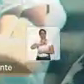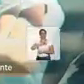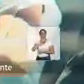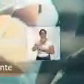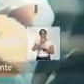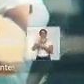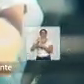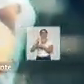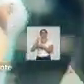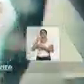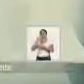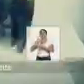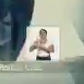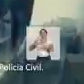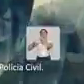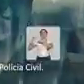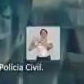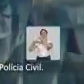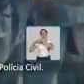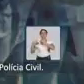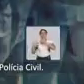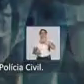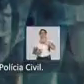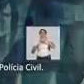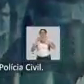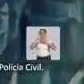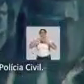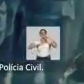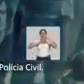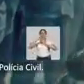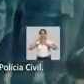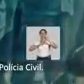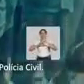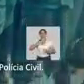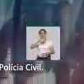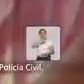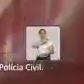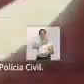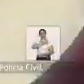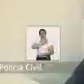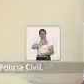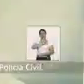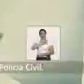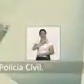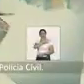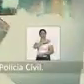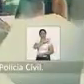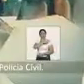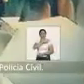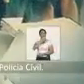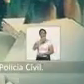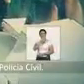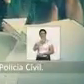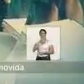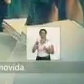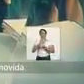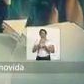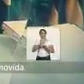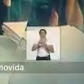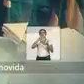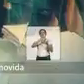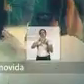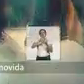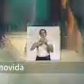de Proteção à Criança e ao Adolescente e cheguei ao posto máximo da minha profissão, Delegada Geral da Polícia Civil.